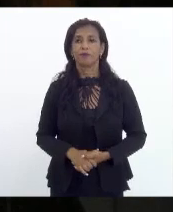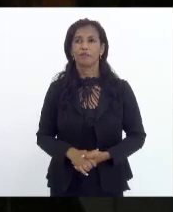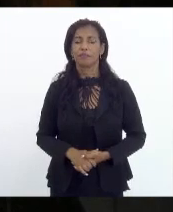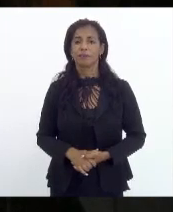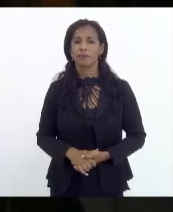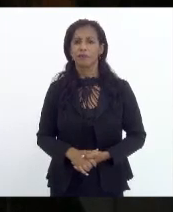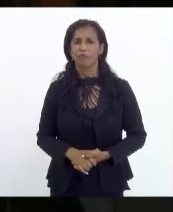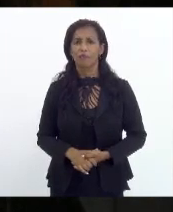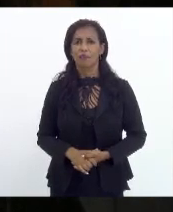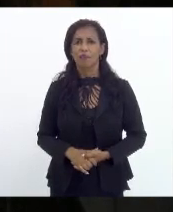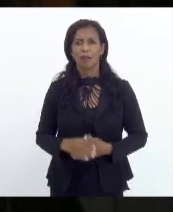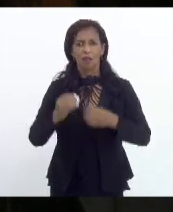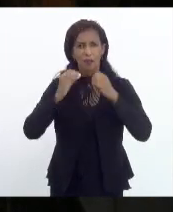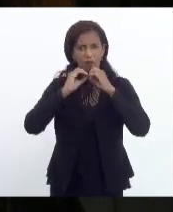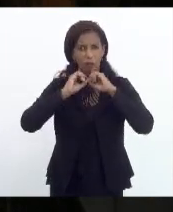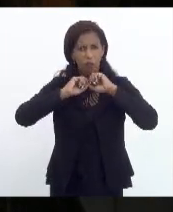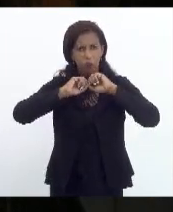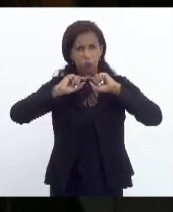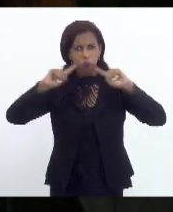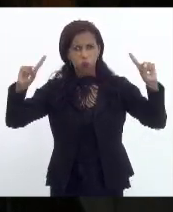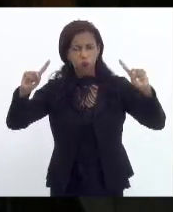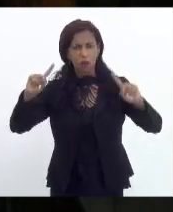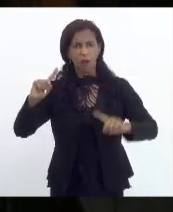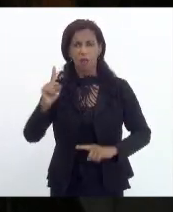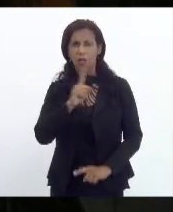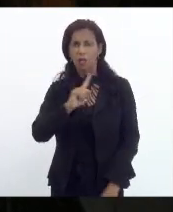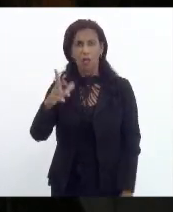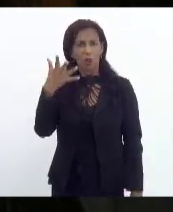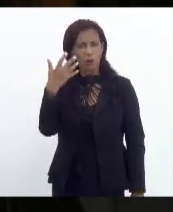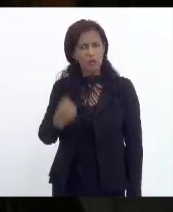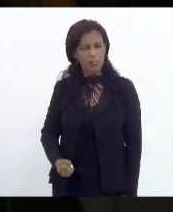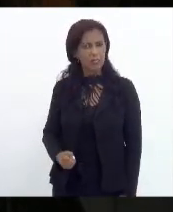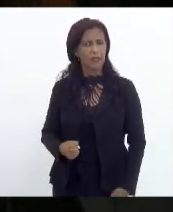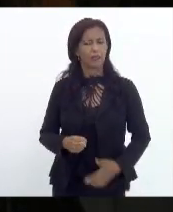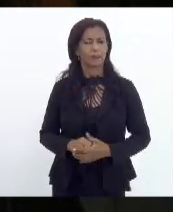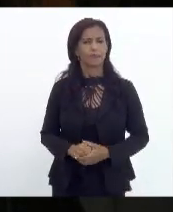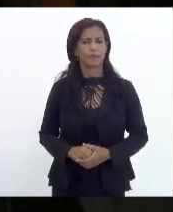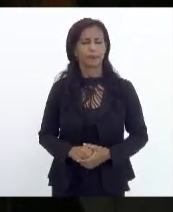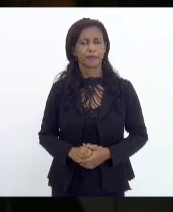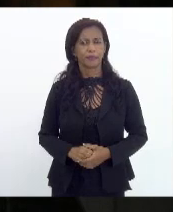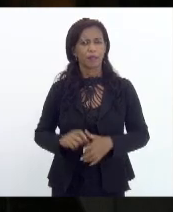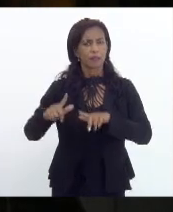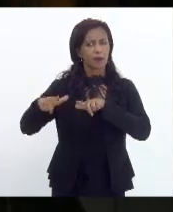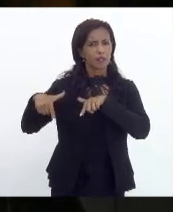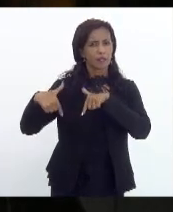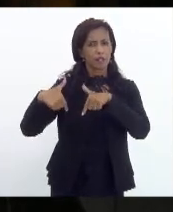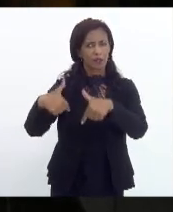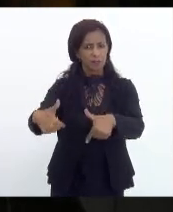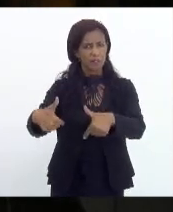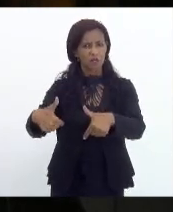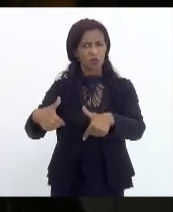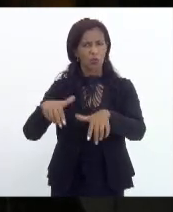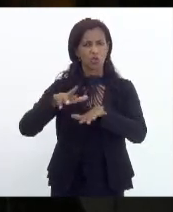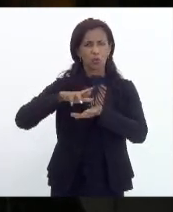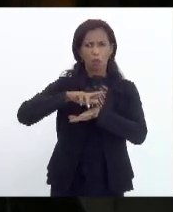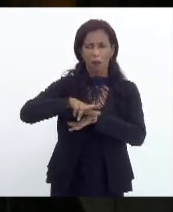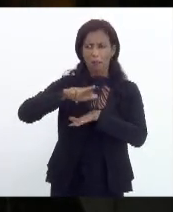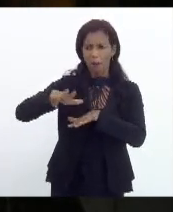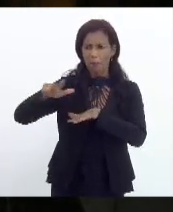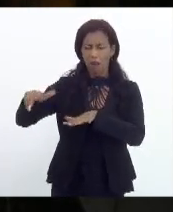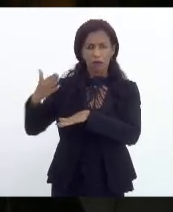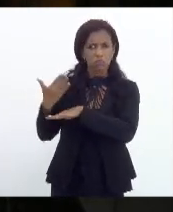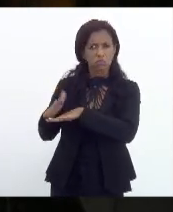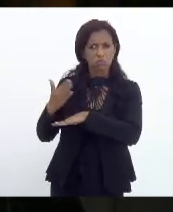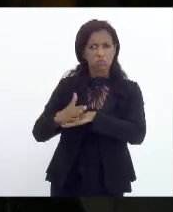boa tarde a boca no mundo de rejeitar you fortemente as ações deletérias que estão sendo